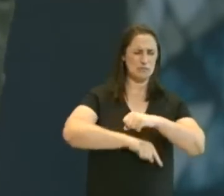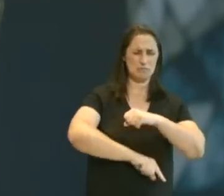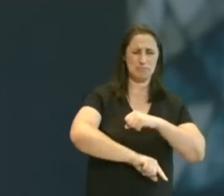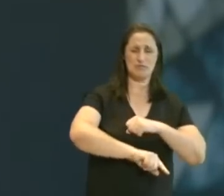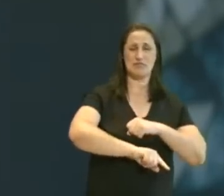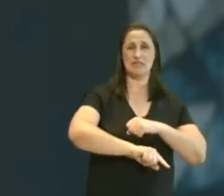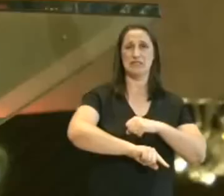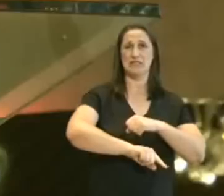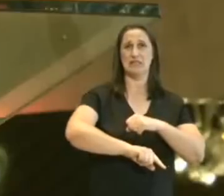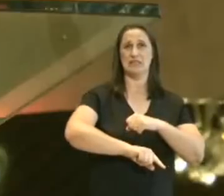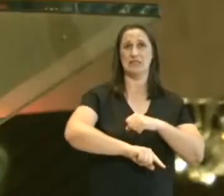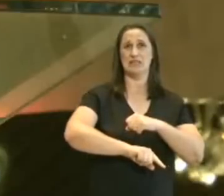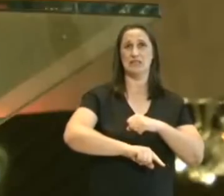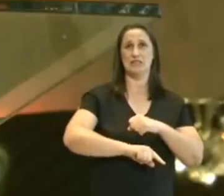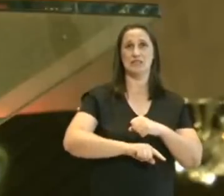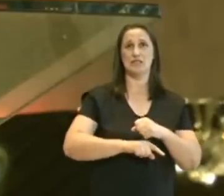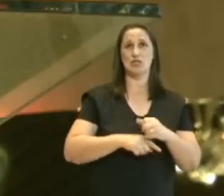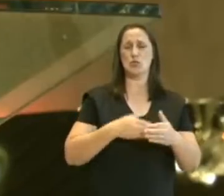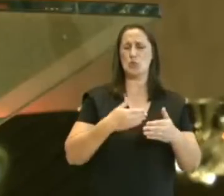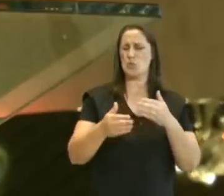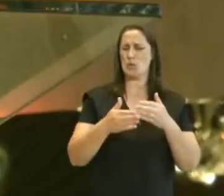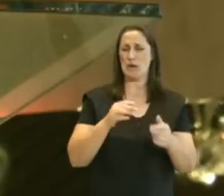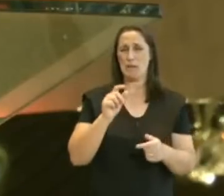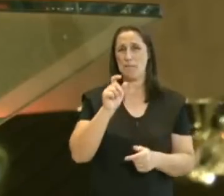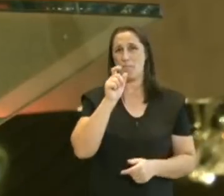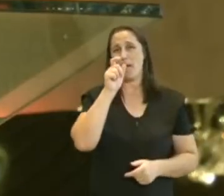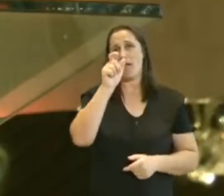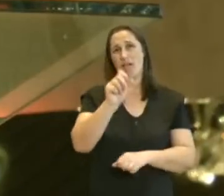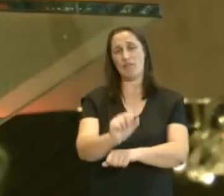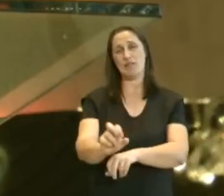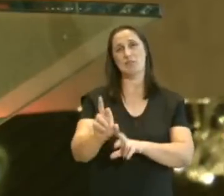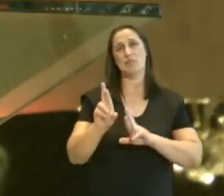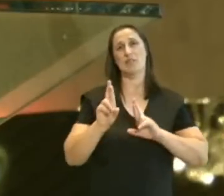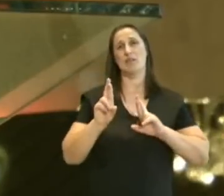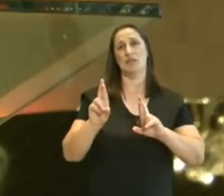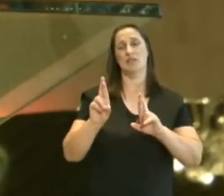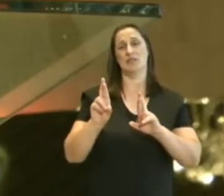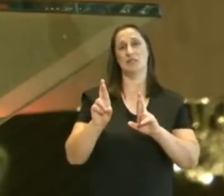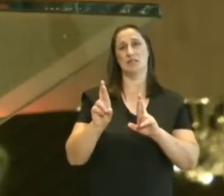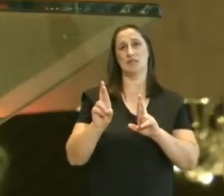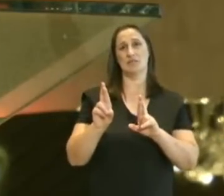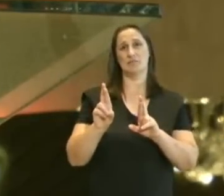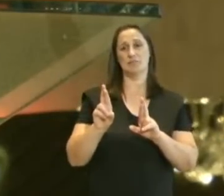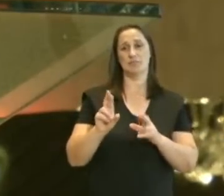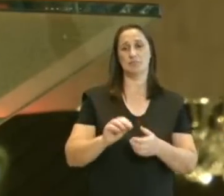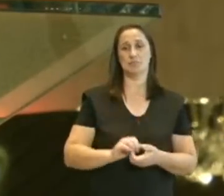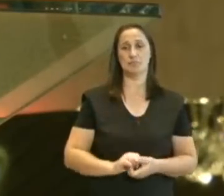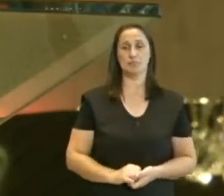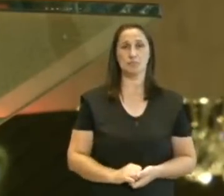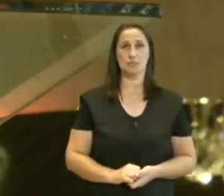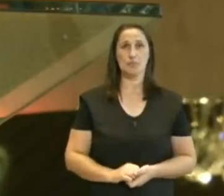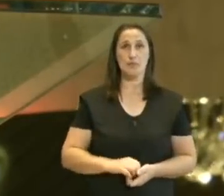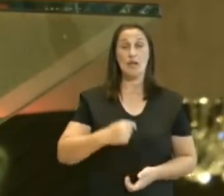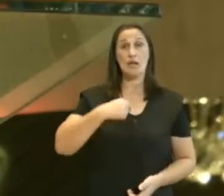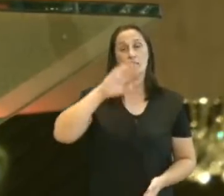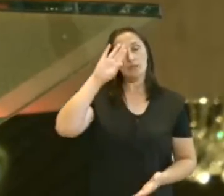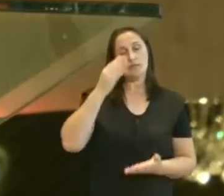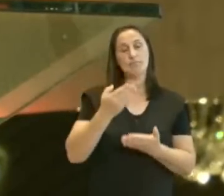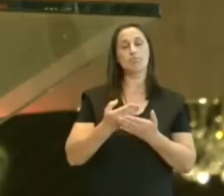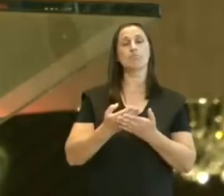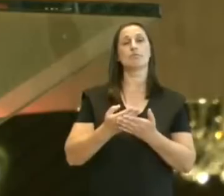mais dura do que qualquer palavra de esperança que pudesse vir. Eu creio que eu